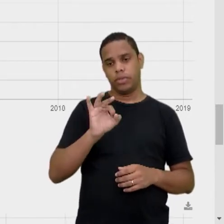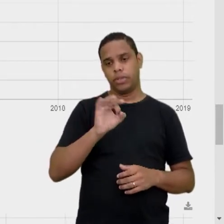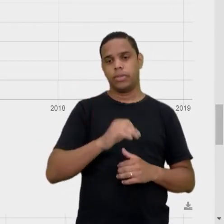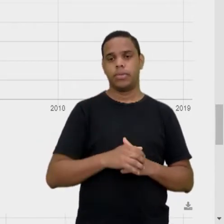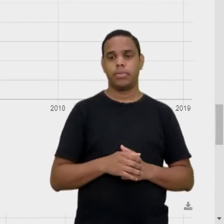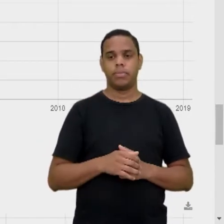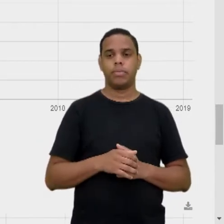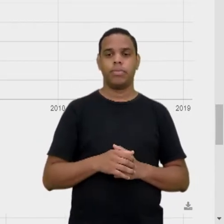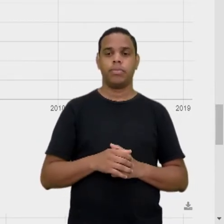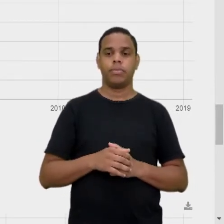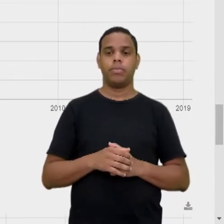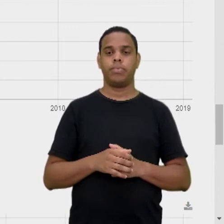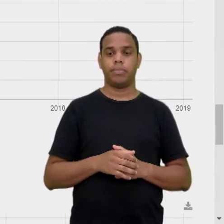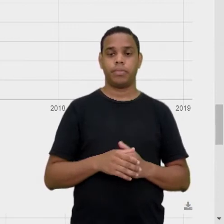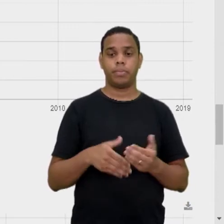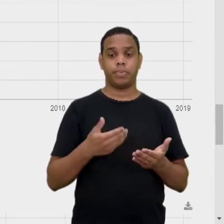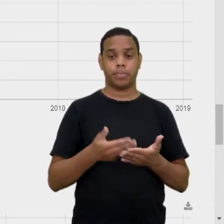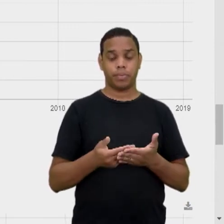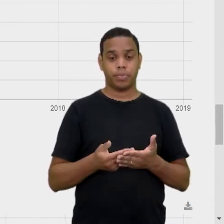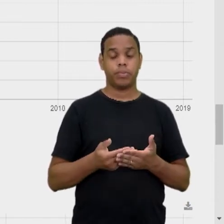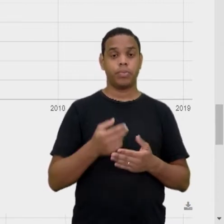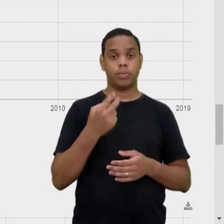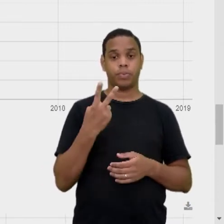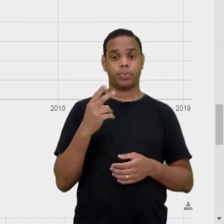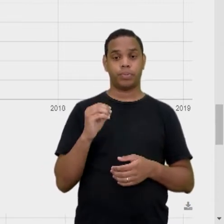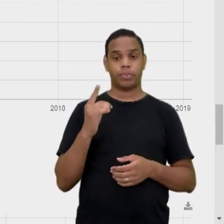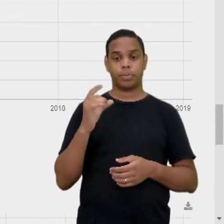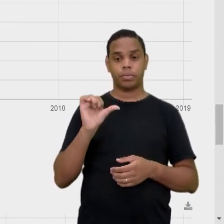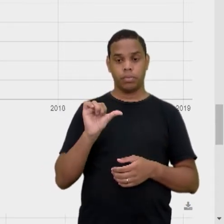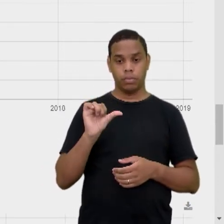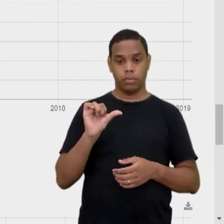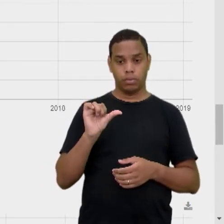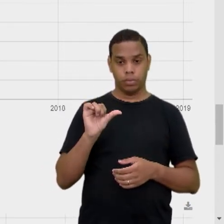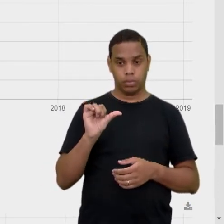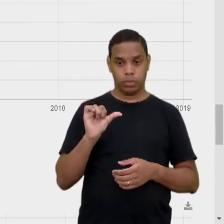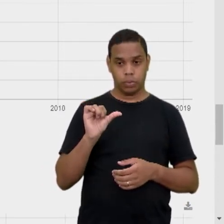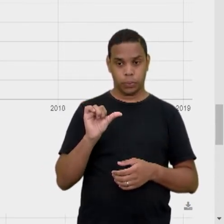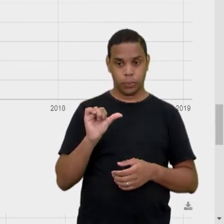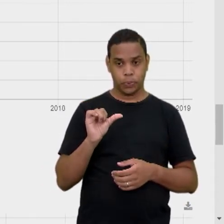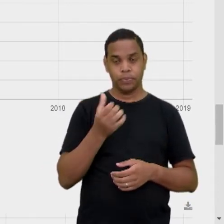6,8%, até que nós temos aqui, né, em 2019, de